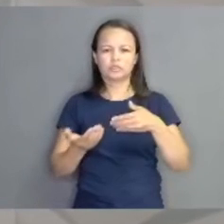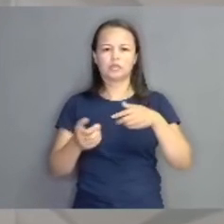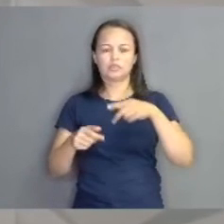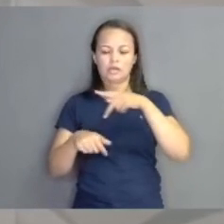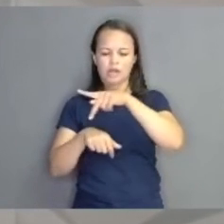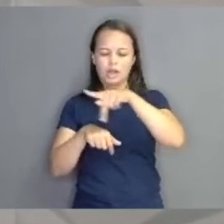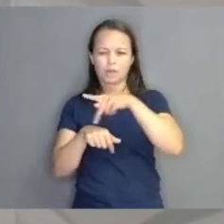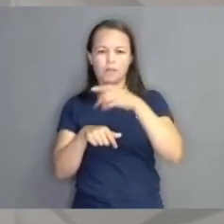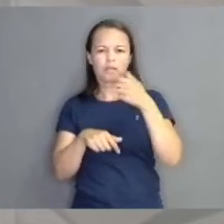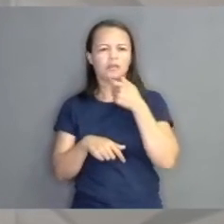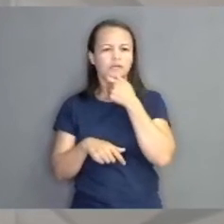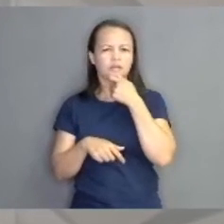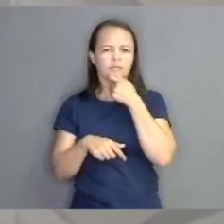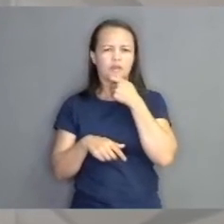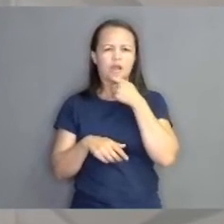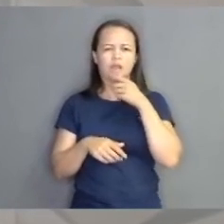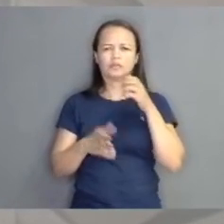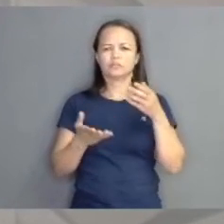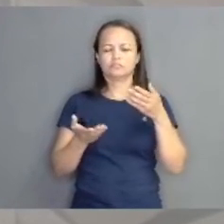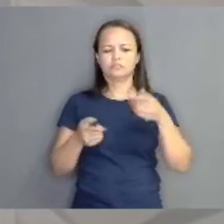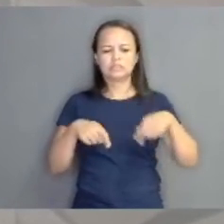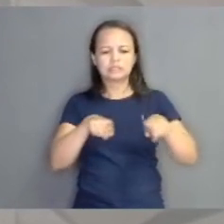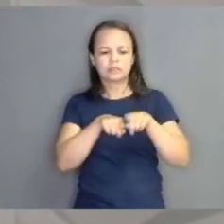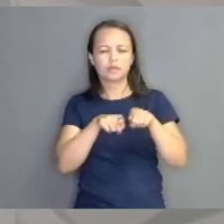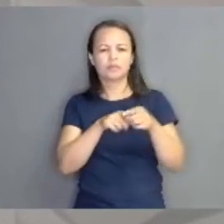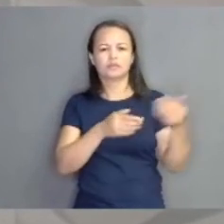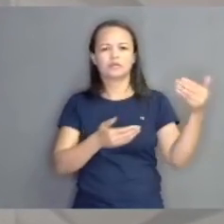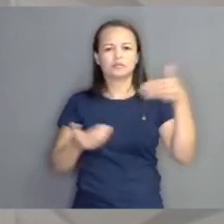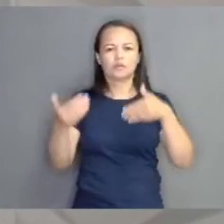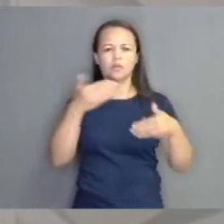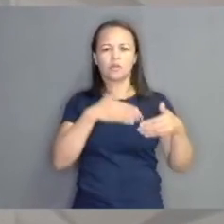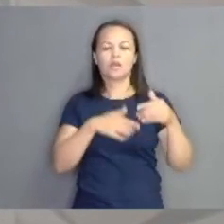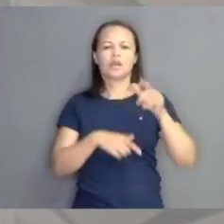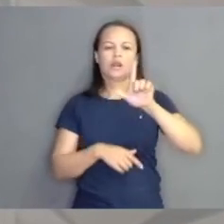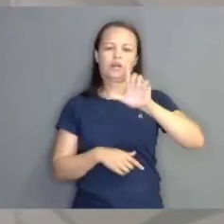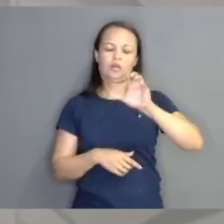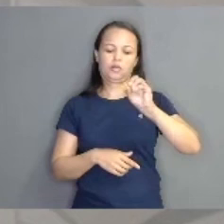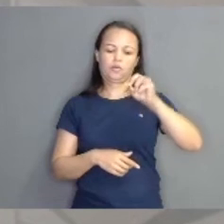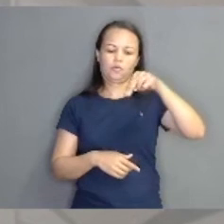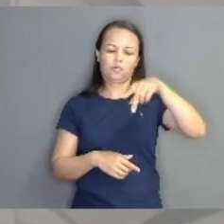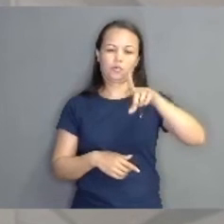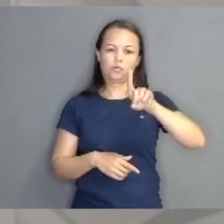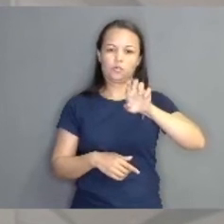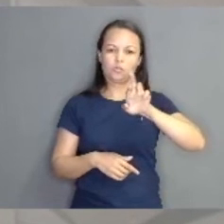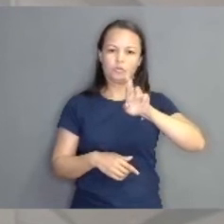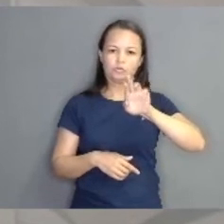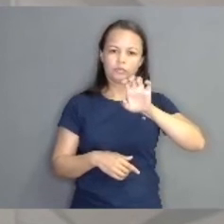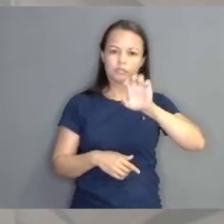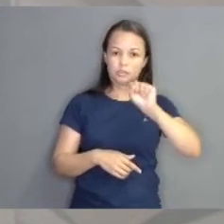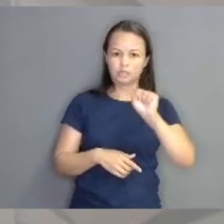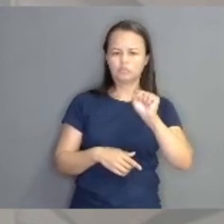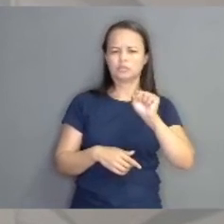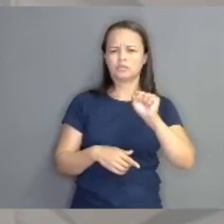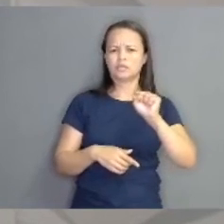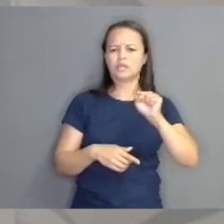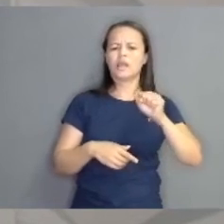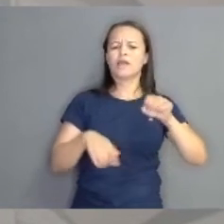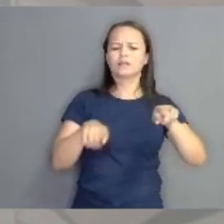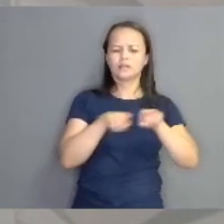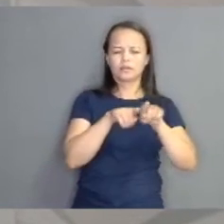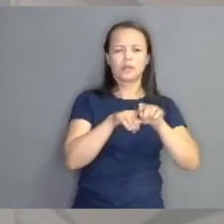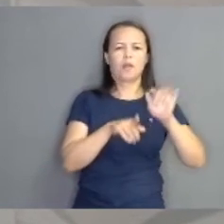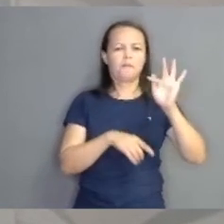que o absolutismo também teria ocorrido em Londres, né? Não, aliás, não só em Londres, mas na França,